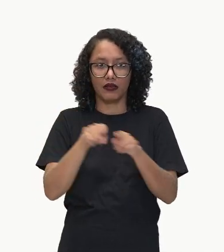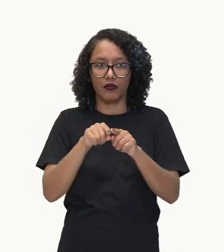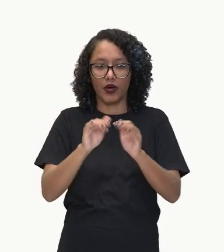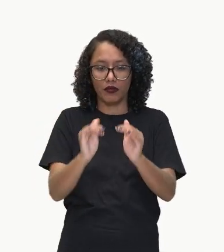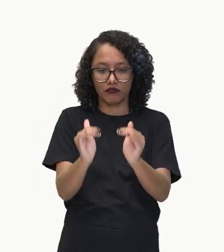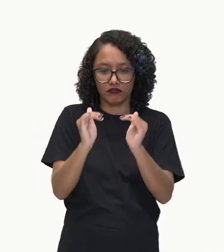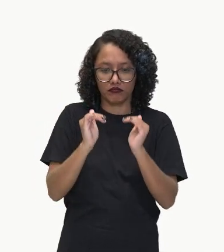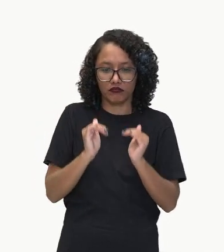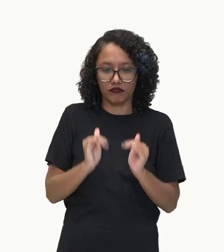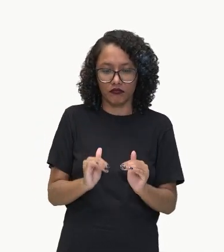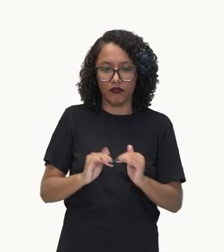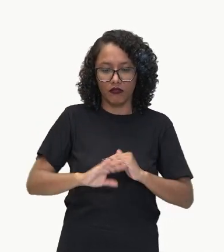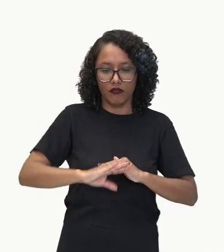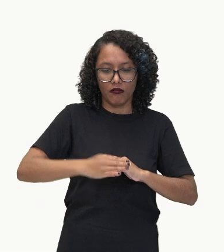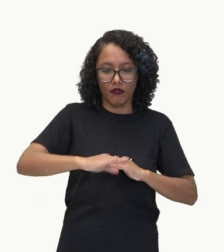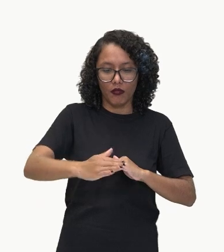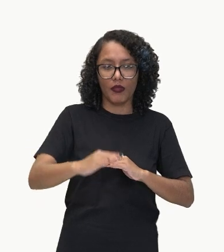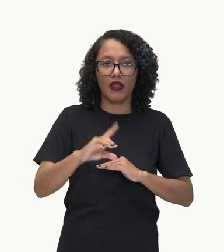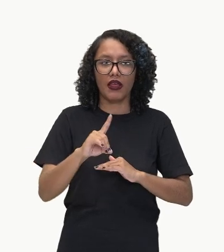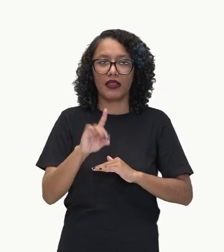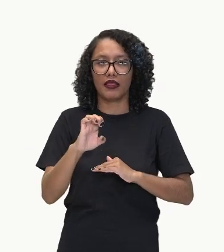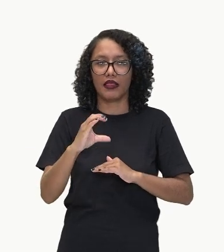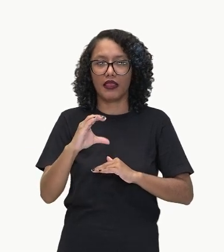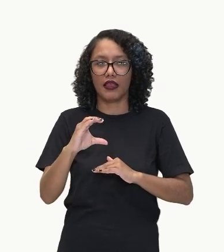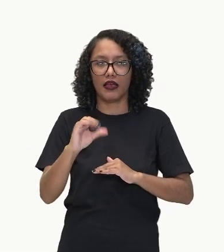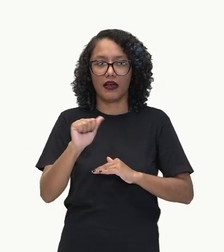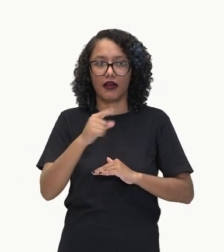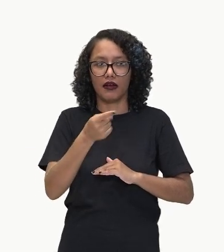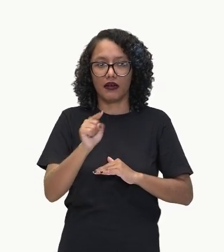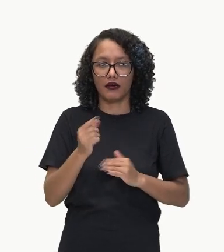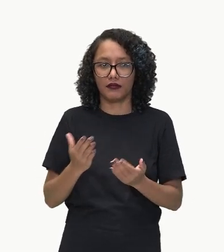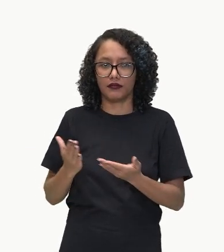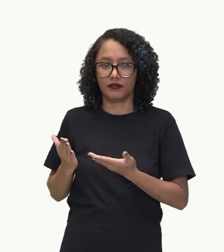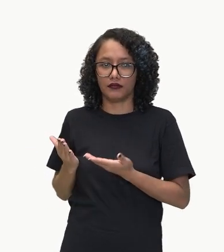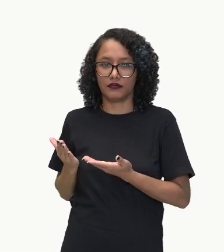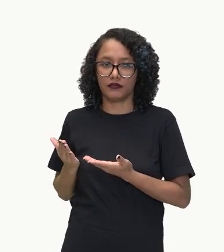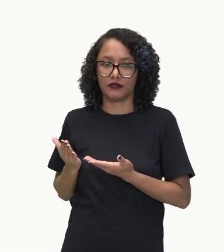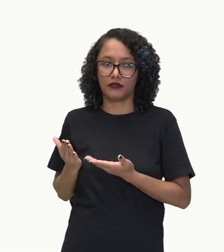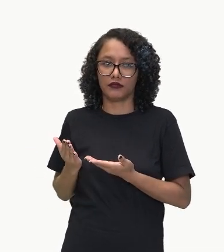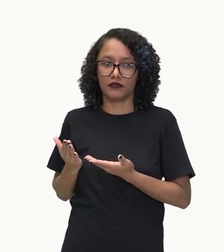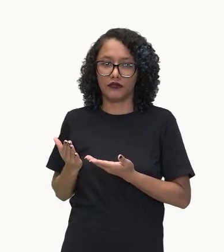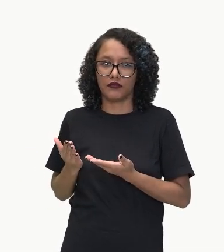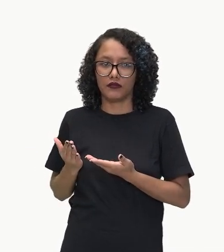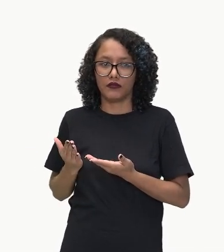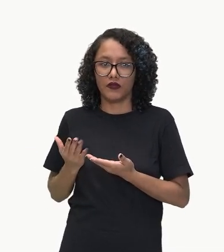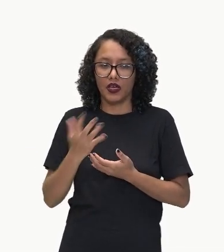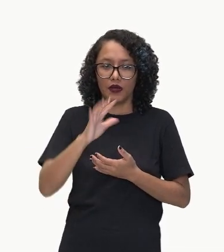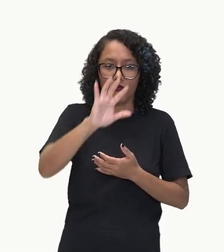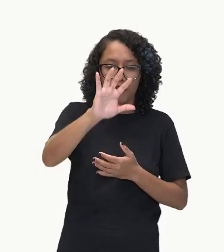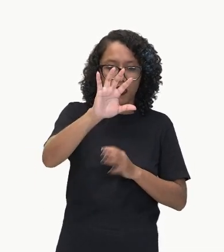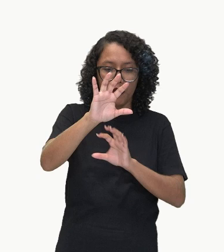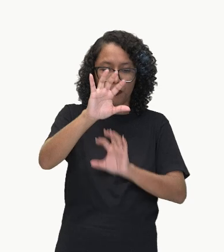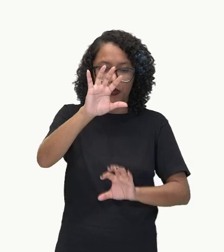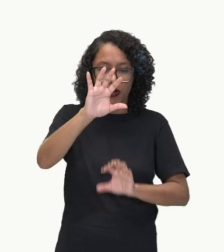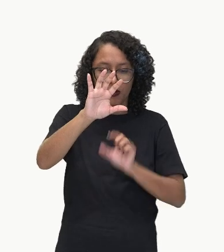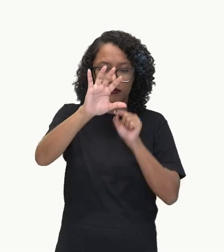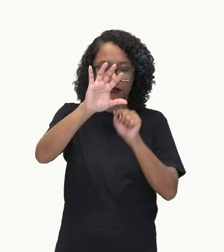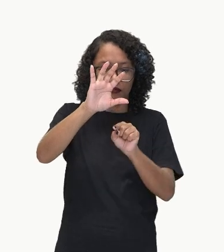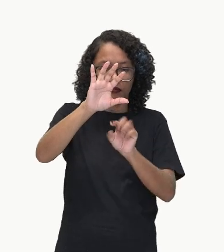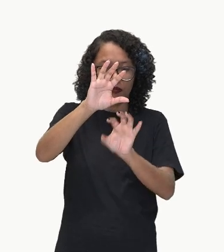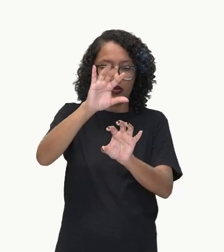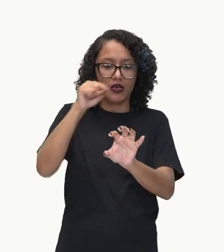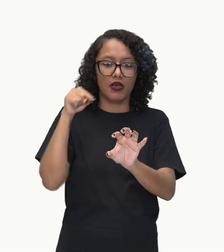eu vou ter o Planalto do Deccan, que é toda essa porção aqui, ó. ok? E entre eles, então, eu tenho a